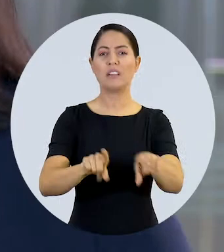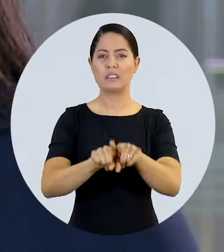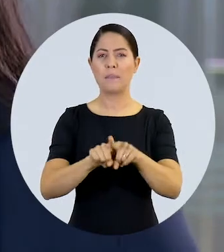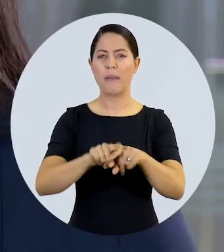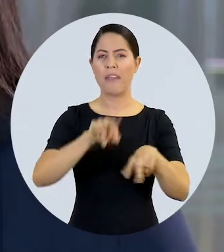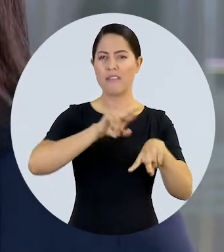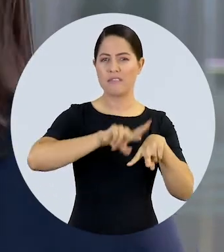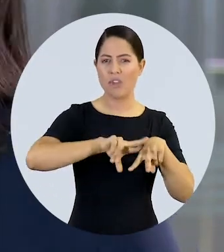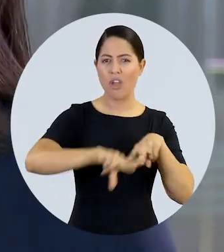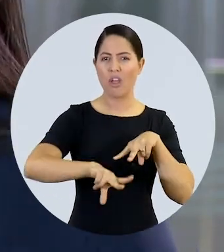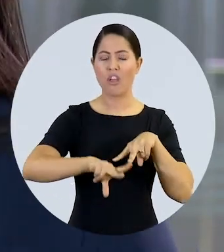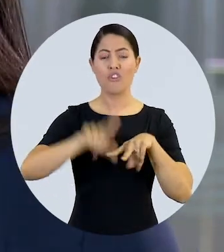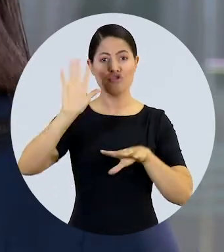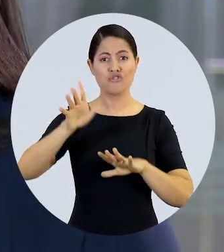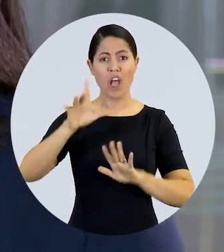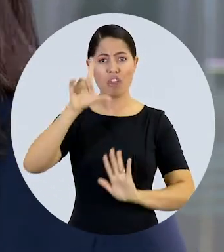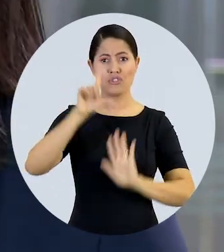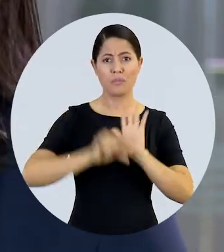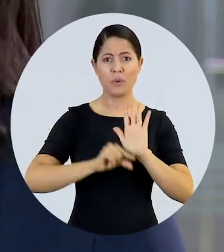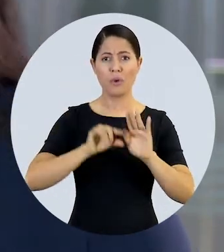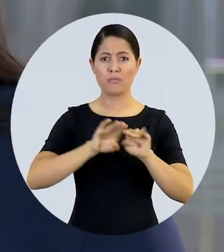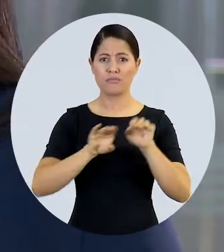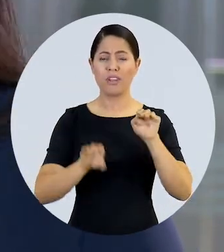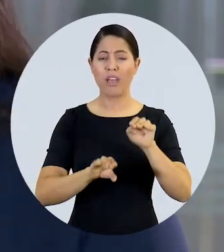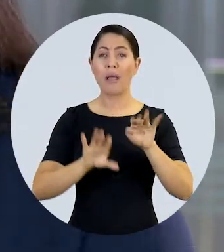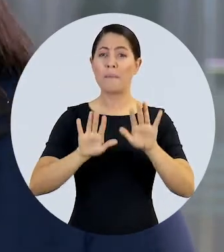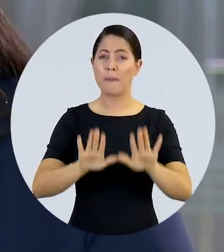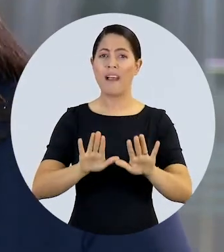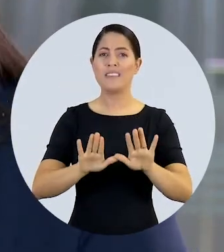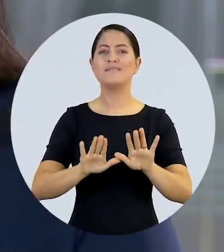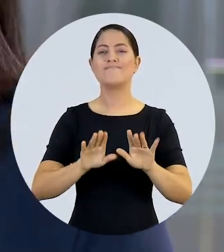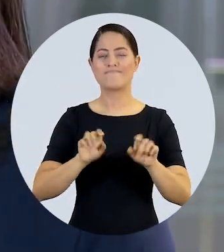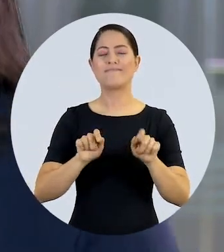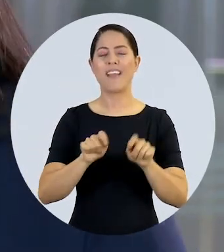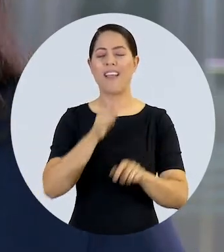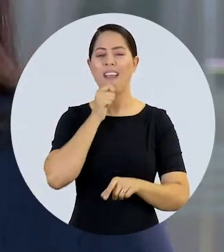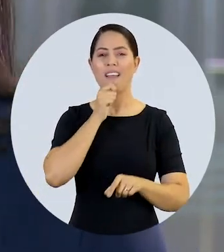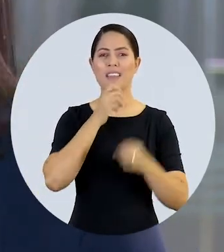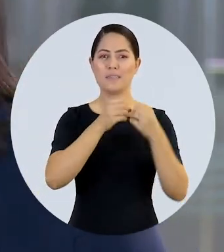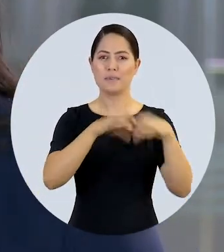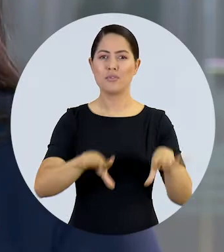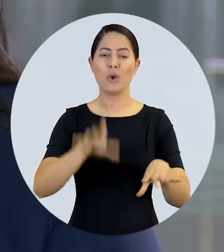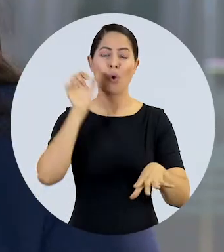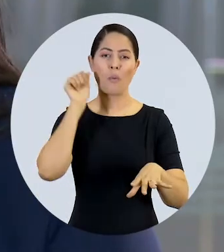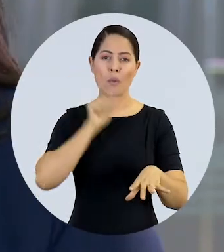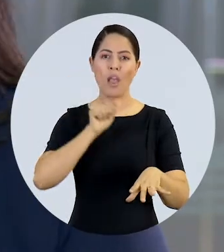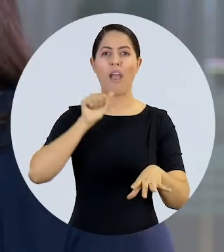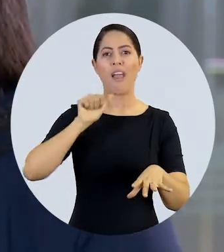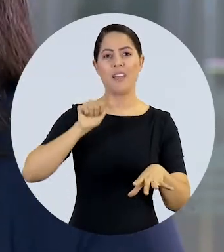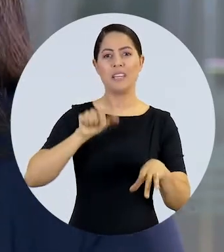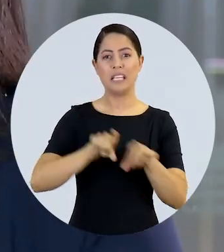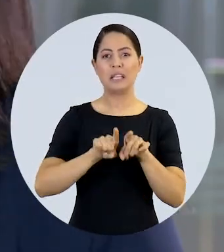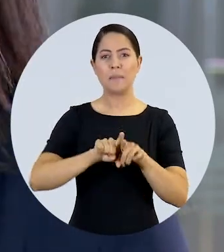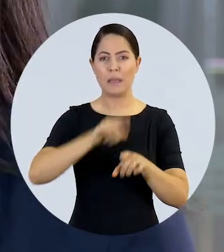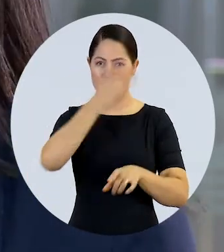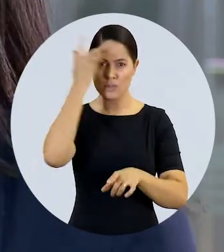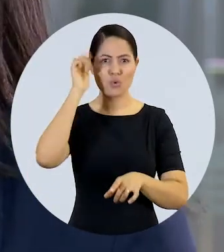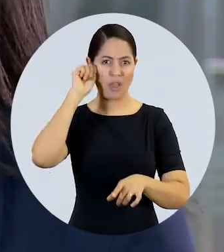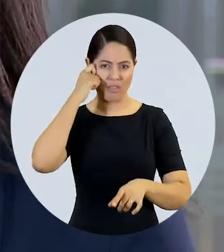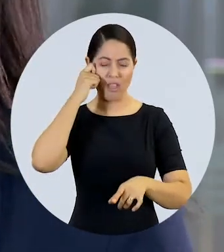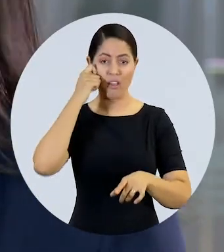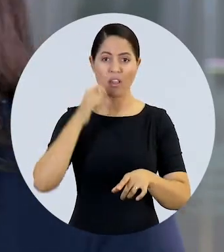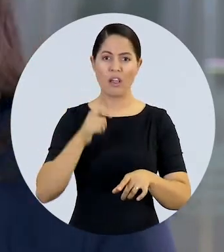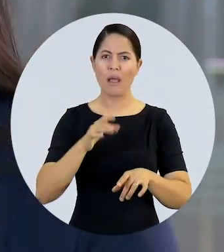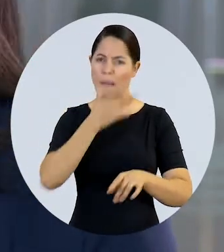no Brasil, a desigualdade em termos de renda prejudica principalmente mulheres e negros. Segundo a pesquisa, os brancos